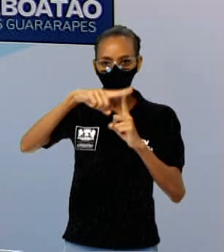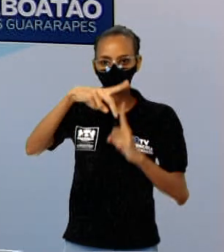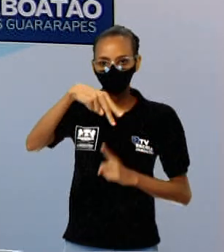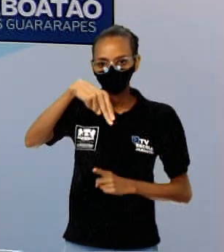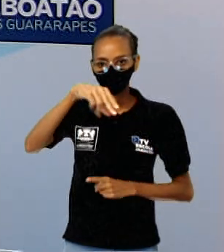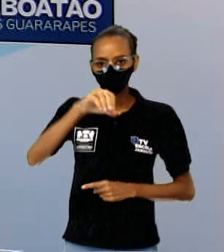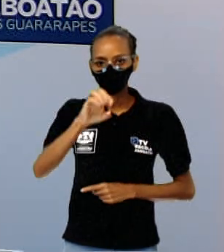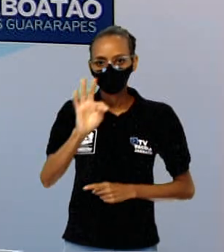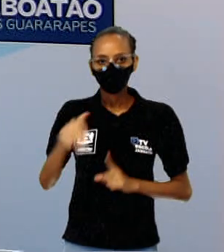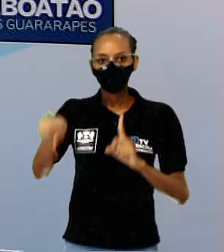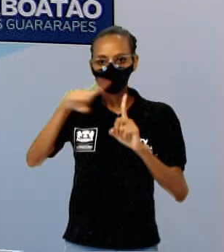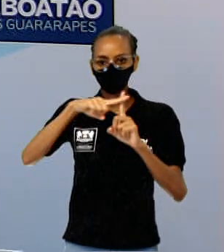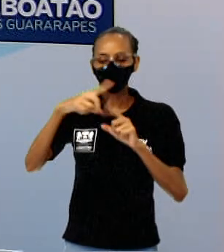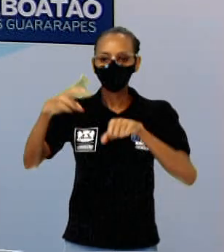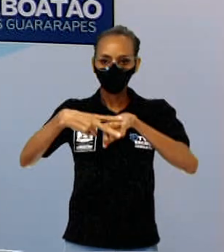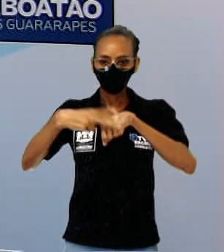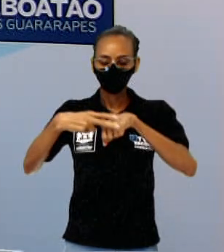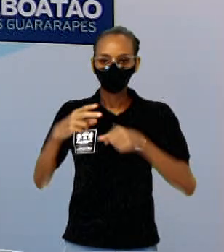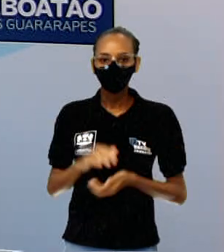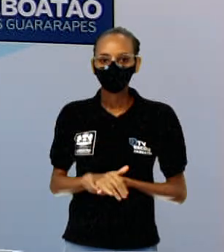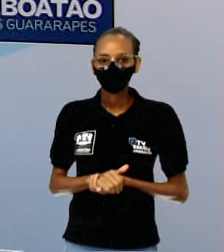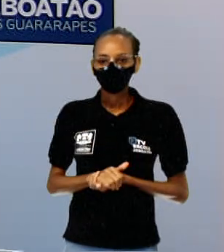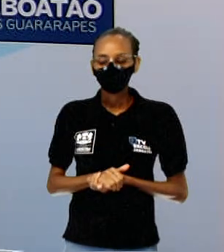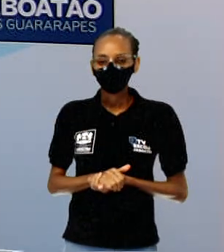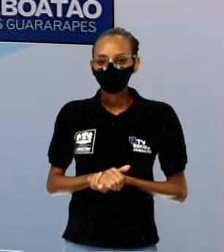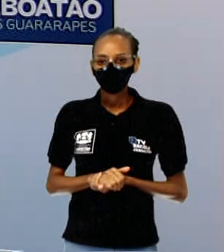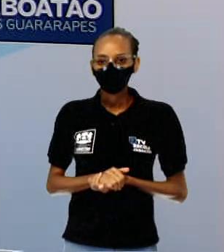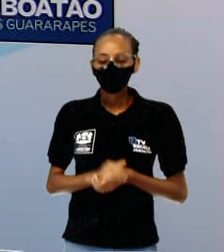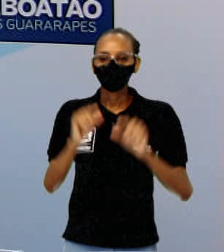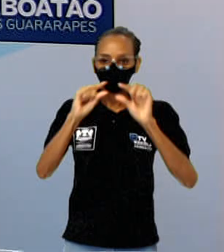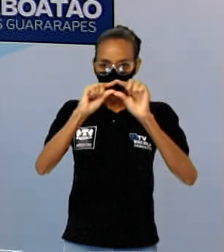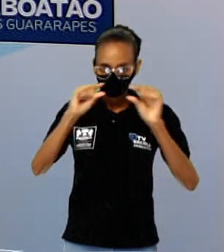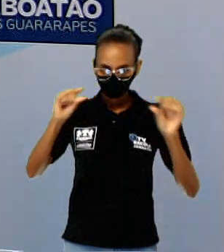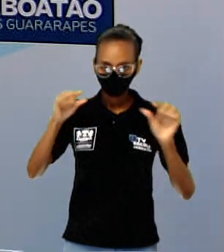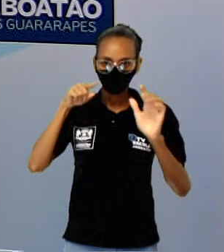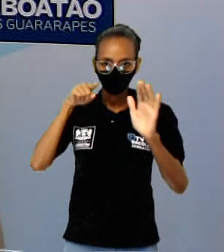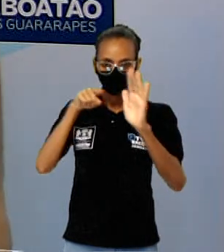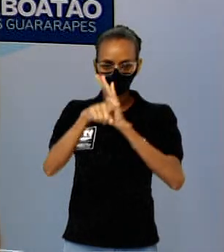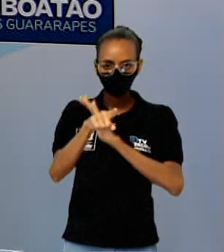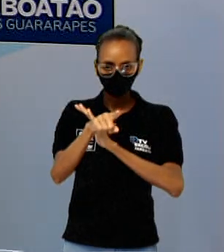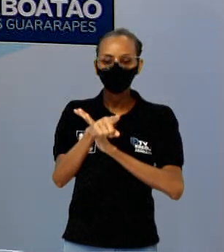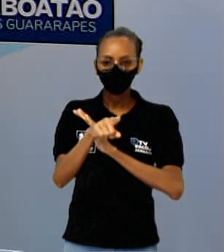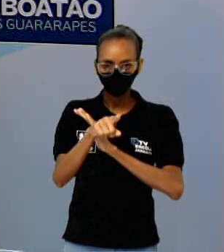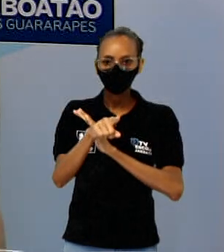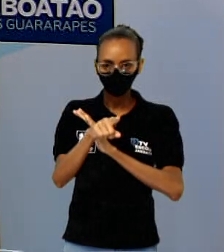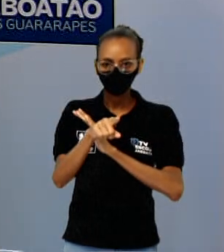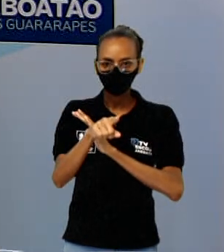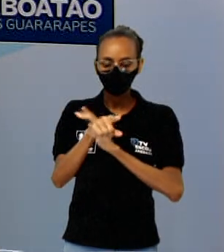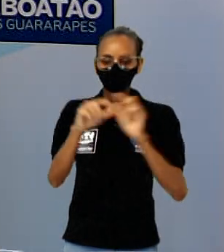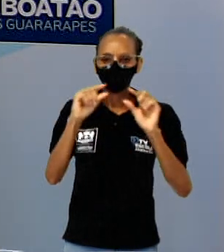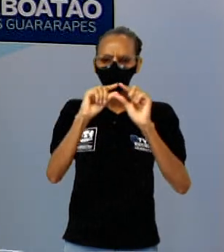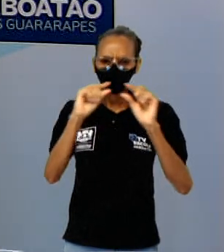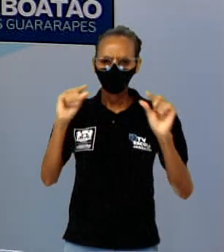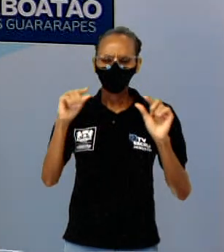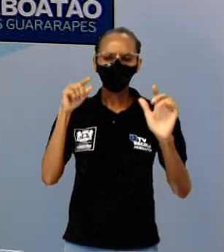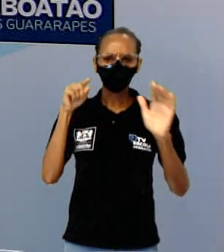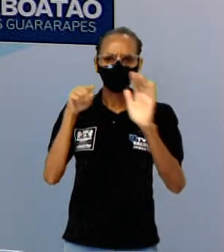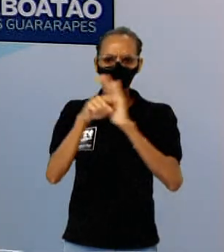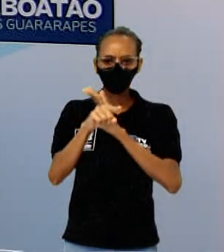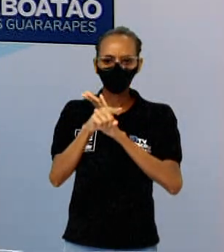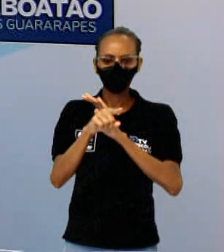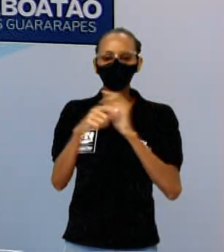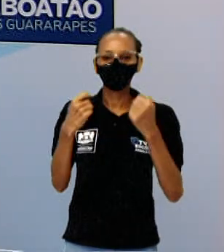certo? E quando tiver sentenças interrogativas, quando a gente quiser formar sentenças